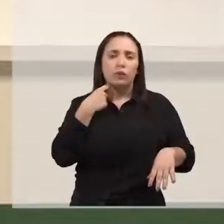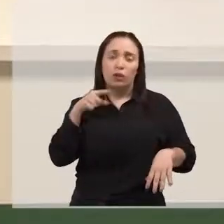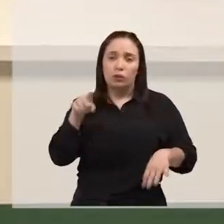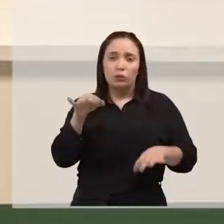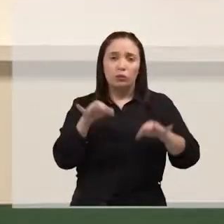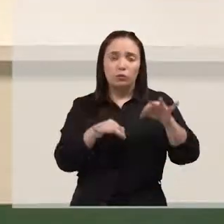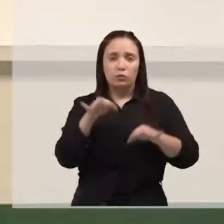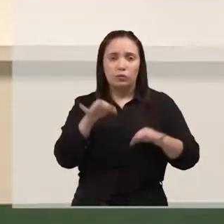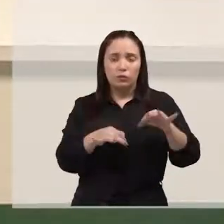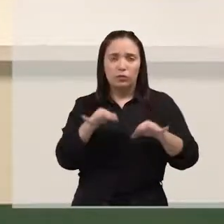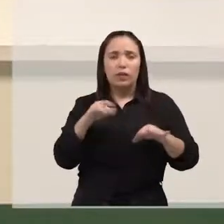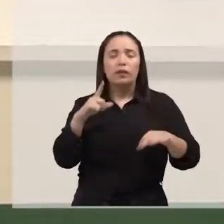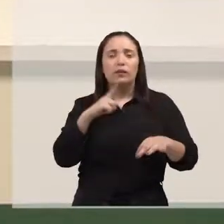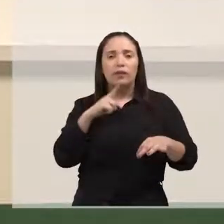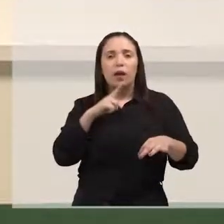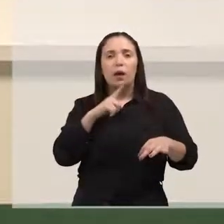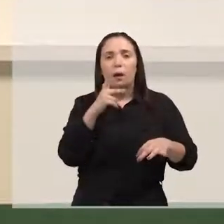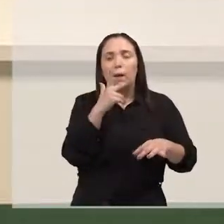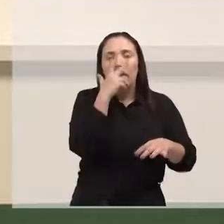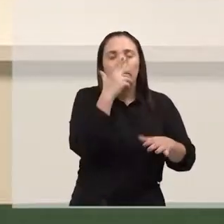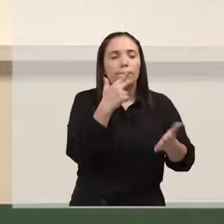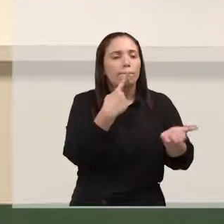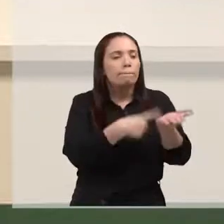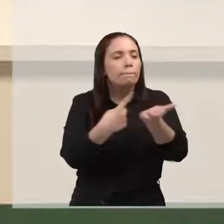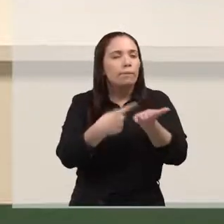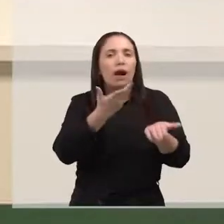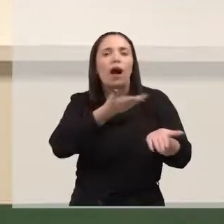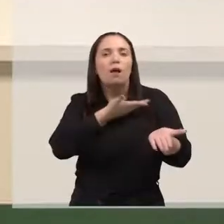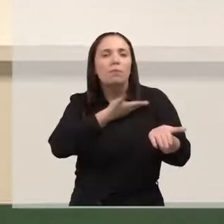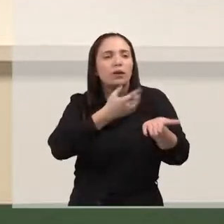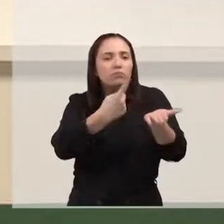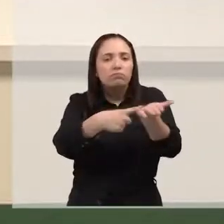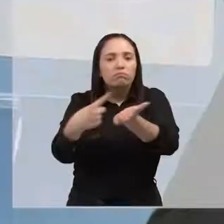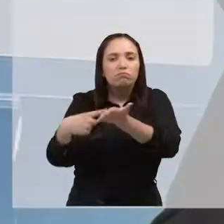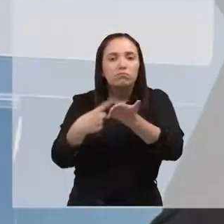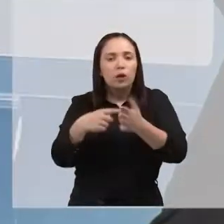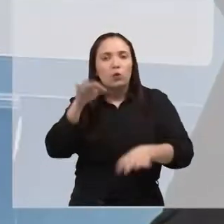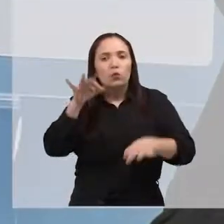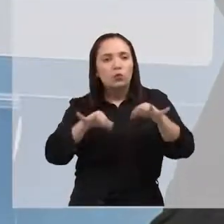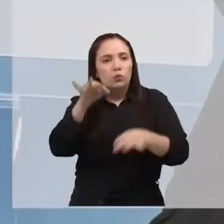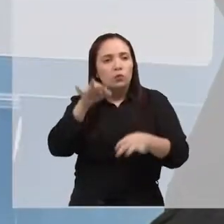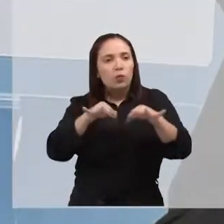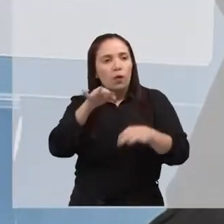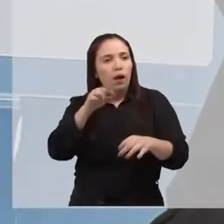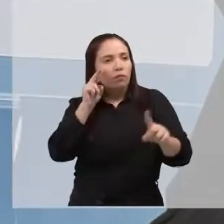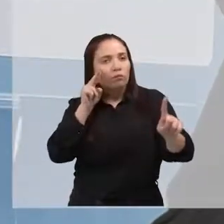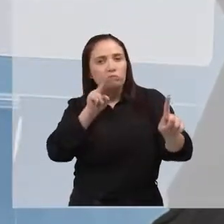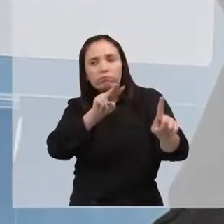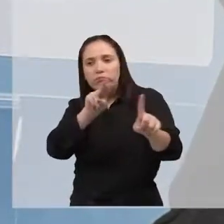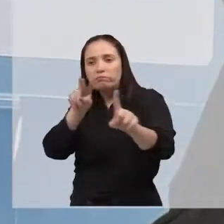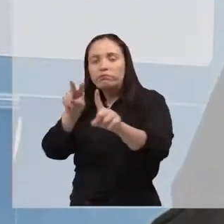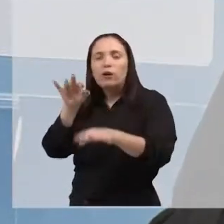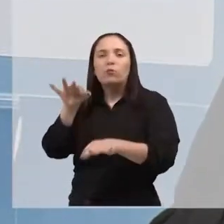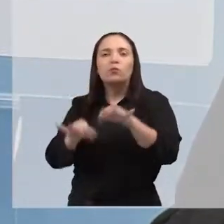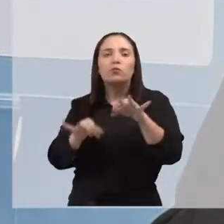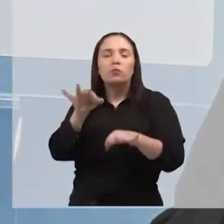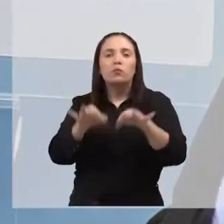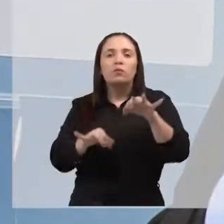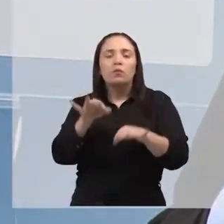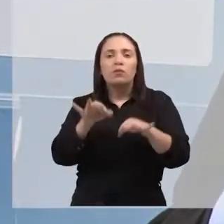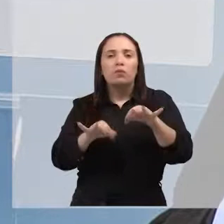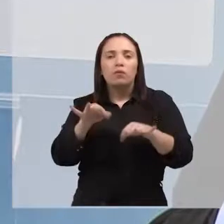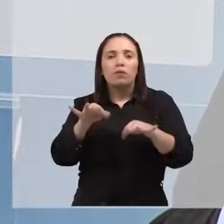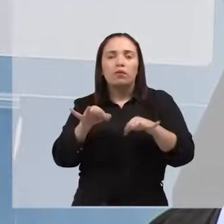de compadrio. É uma justiça que julga com foto. Né? É uma justiça que julga por lugar.